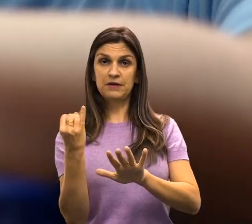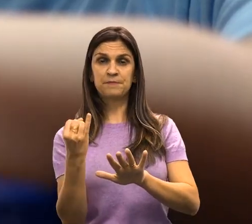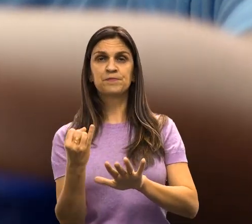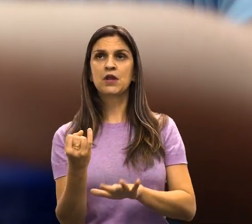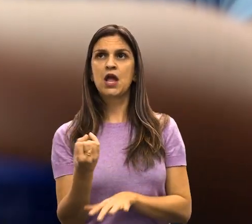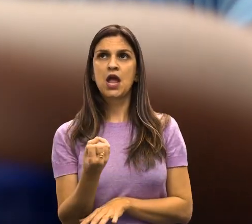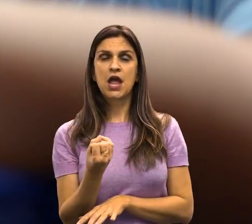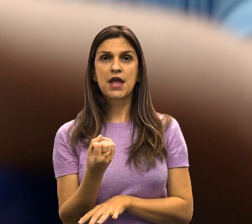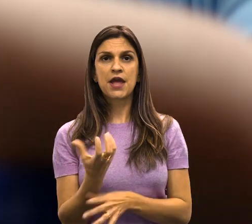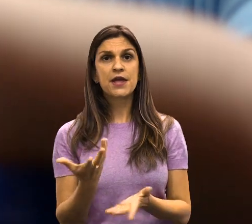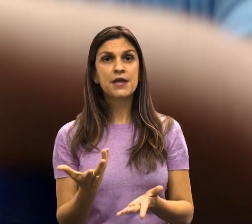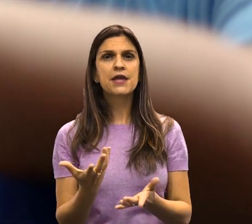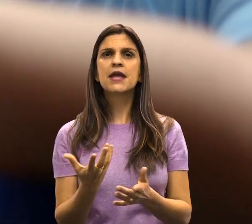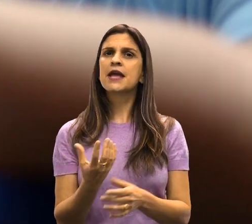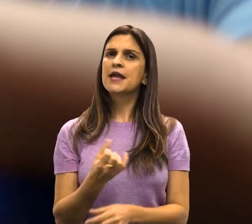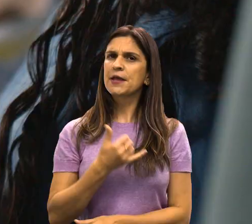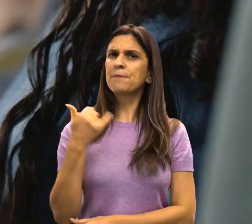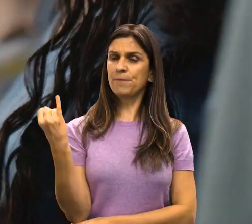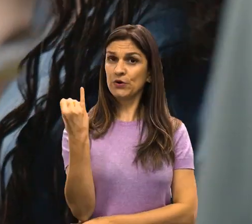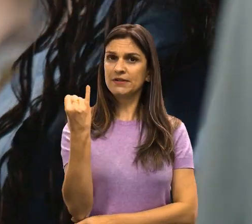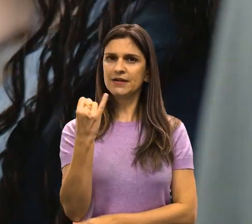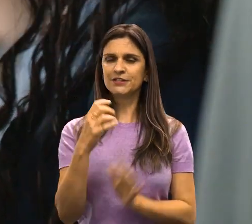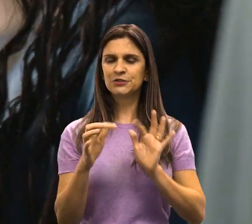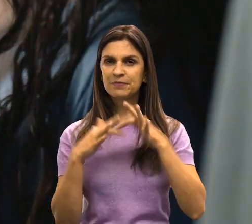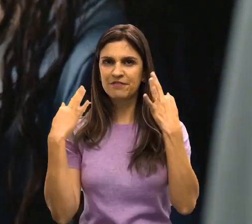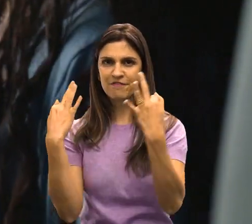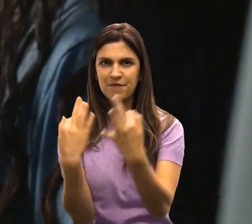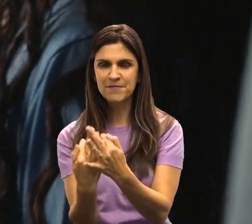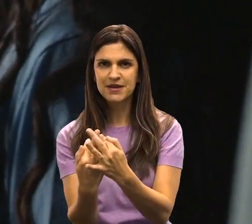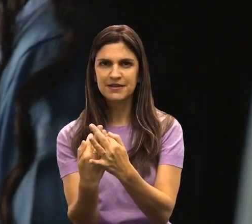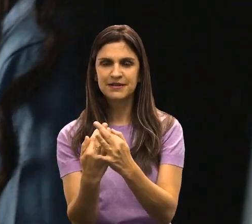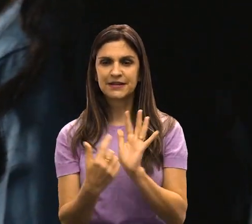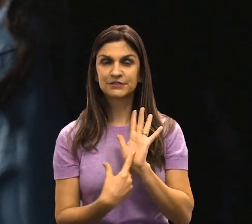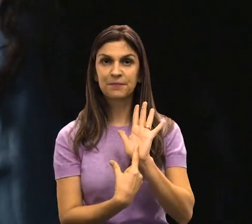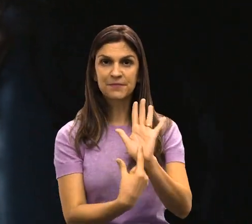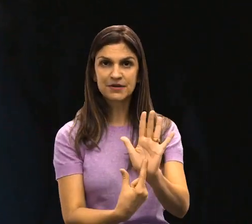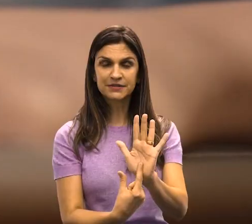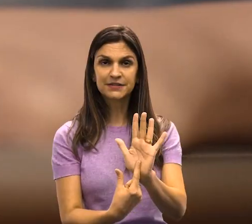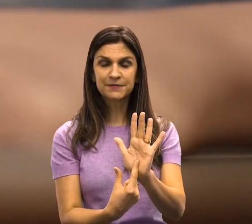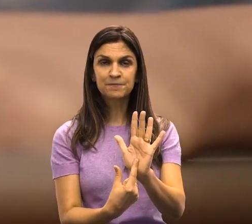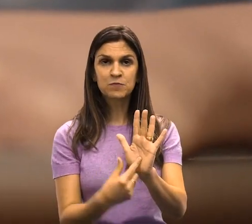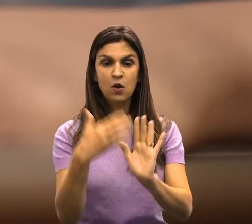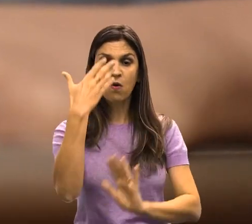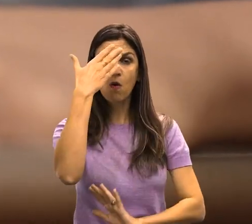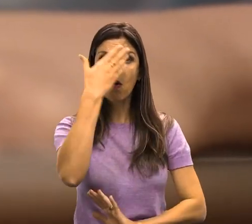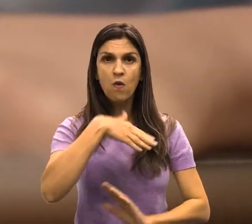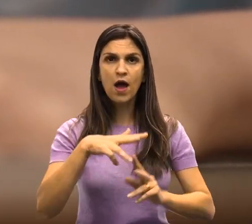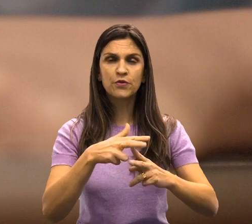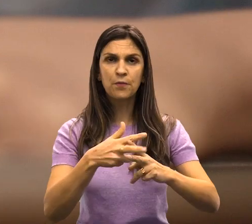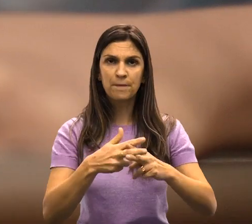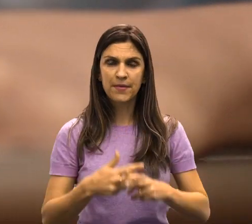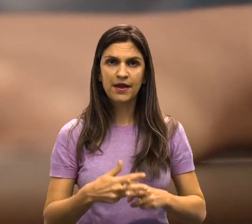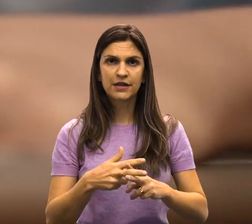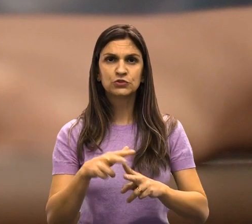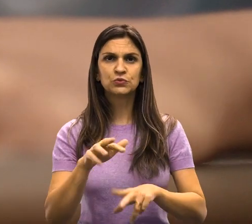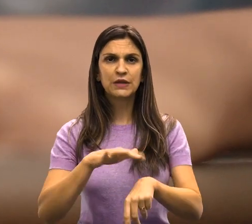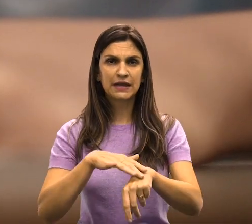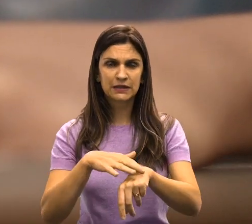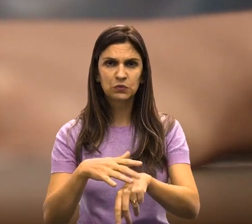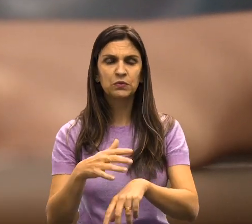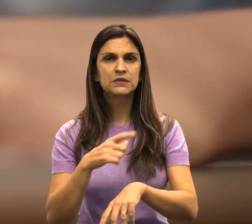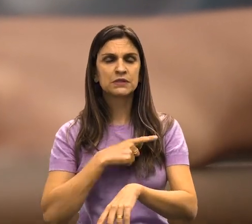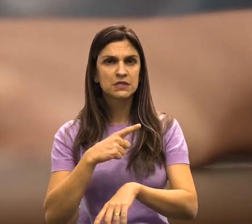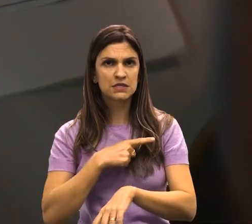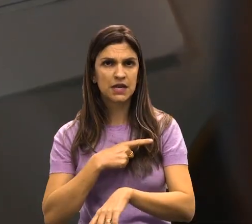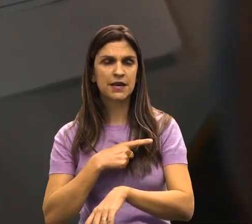é o benefício para os pais e mães na hora de apresentar o laudo médico, em que amplia o prazo da perícia médica